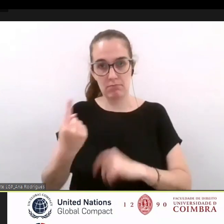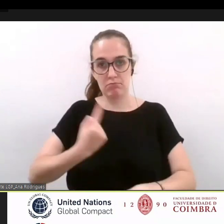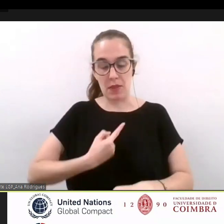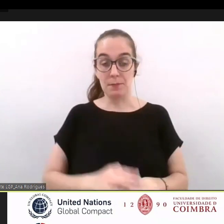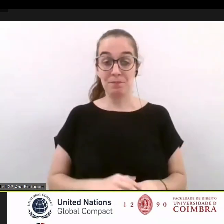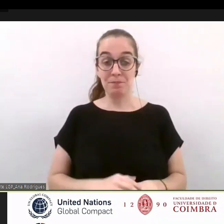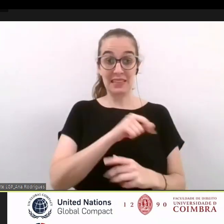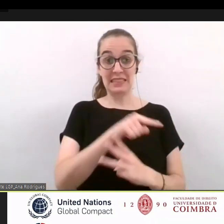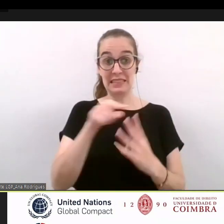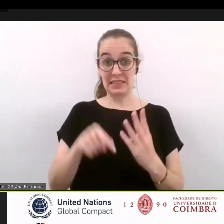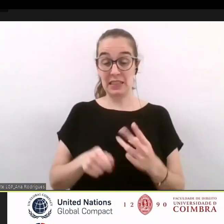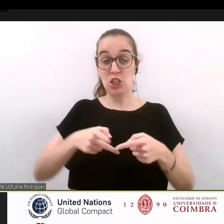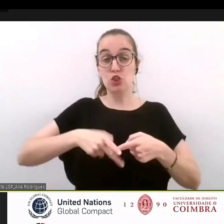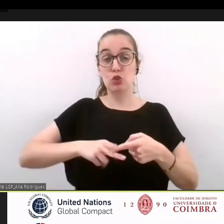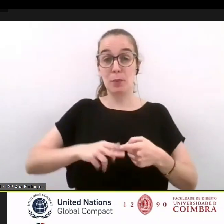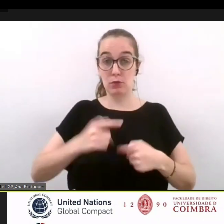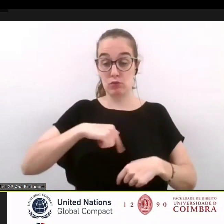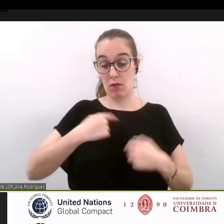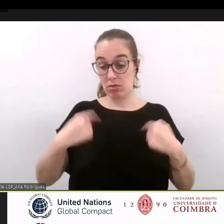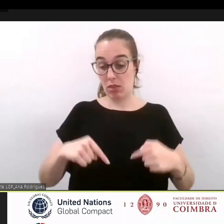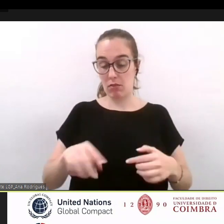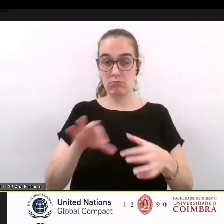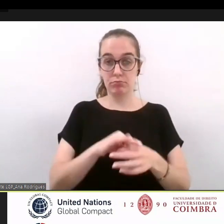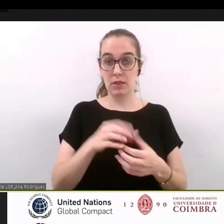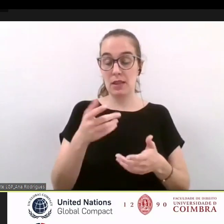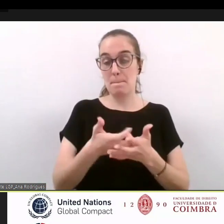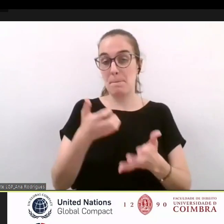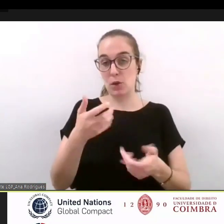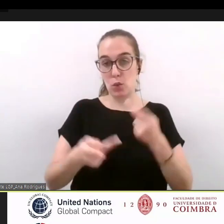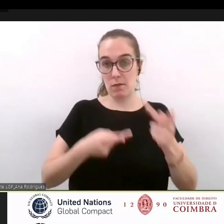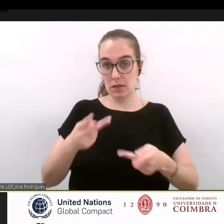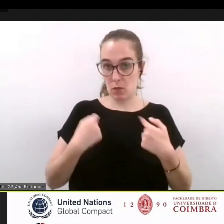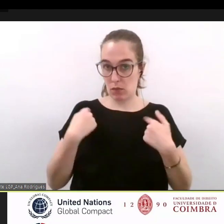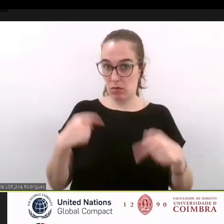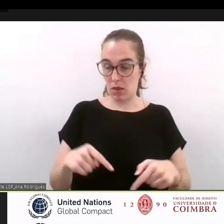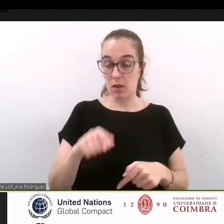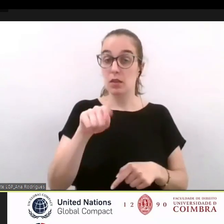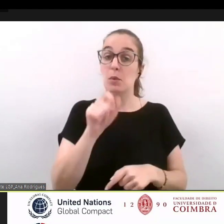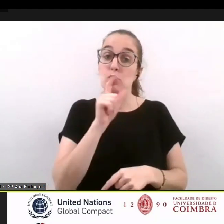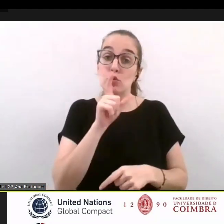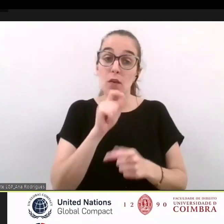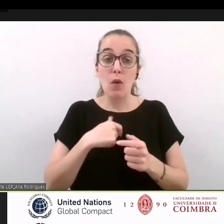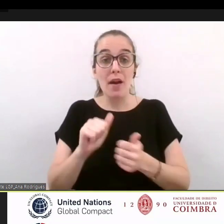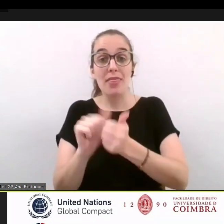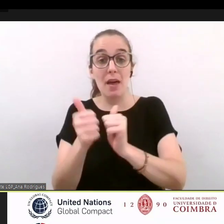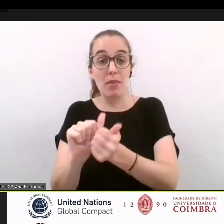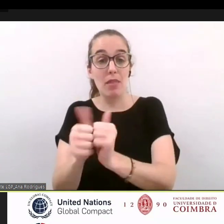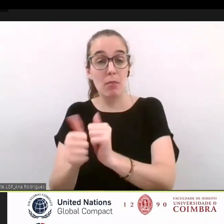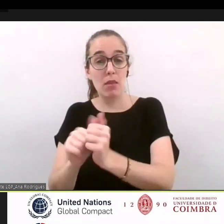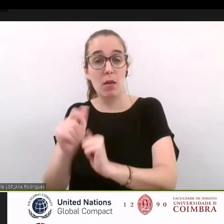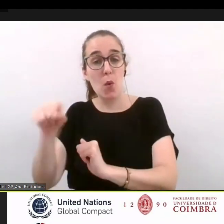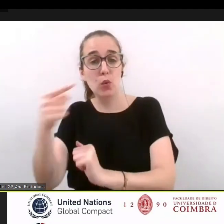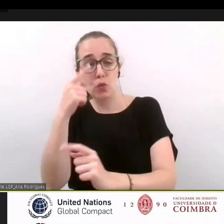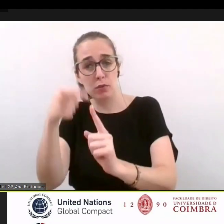de avaliação de impacto que, além do impacto ambiental, podem ser desenvolvidos para outros objetivos, como, por exemplo,